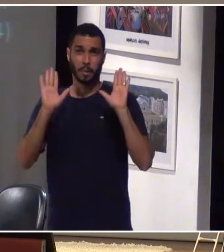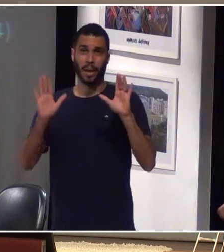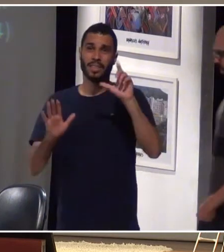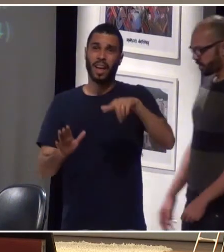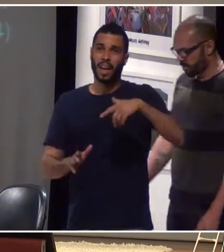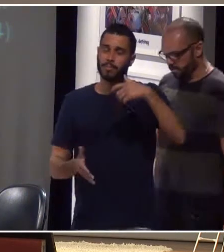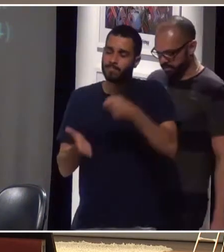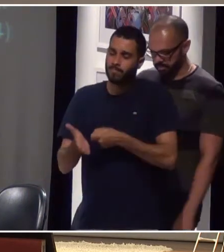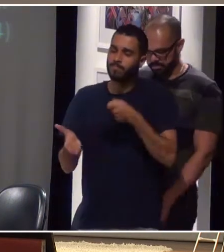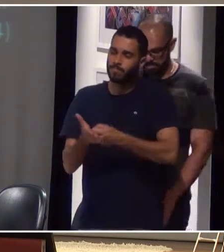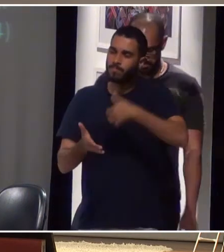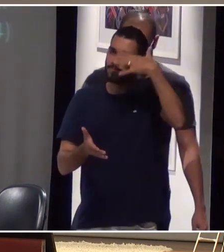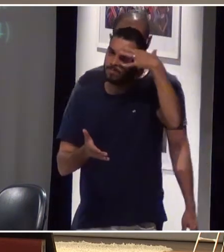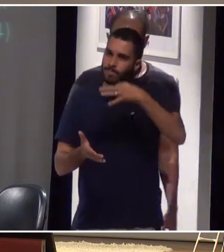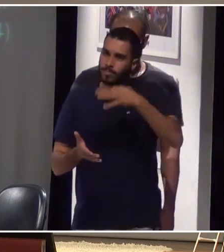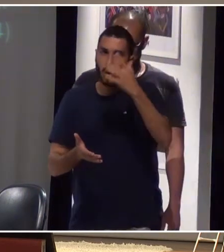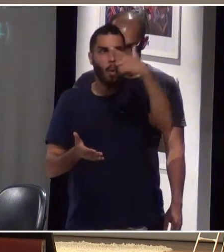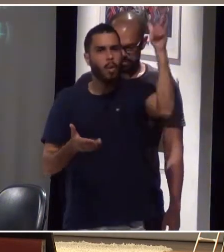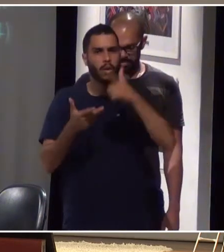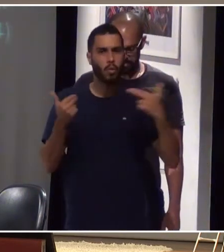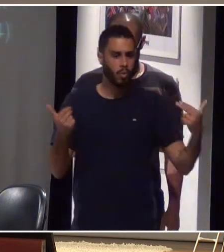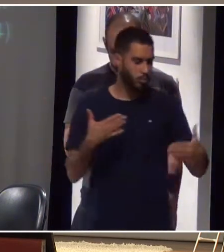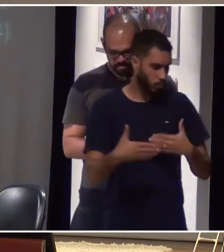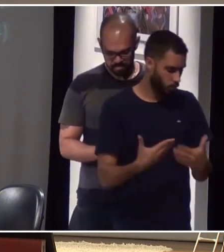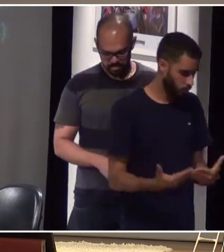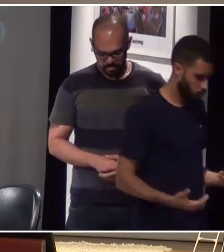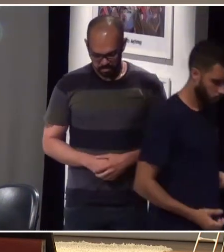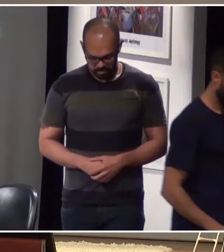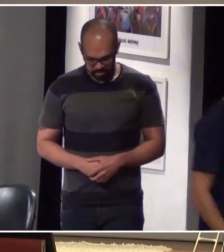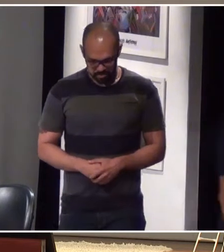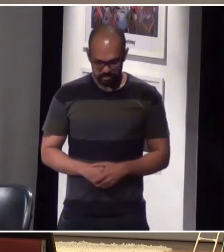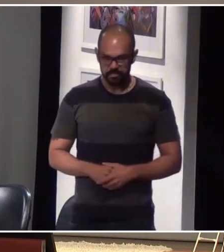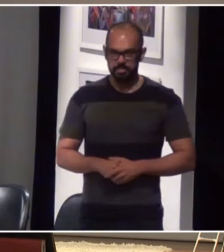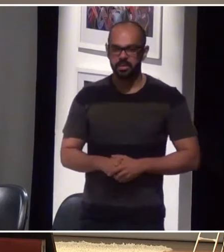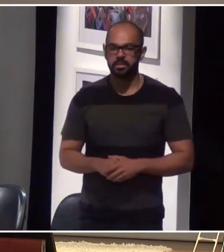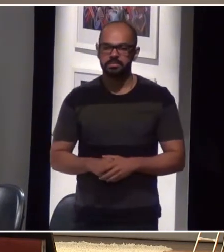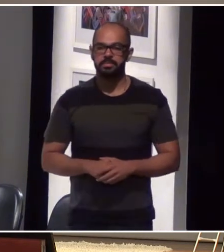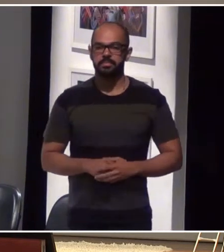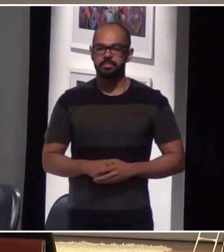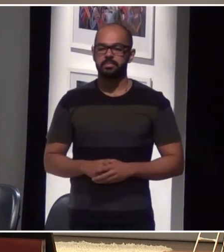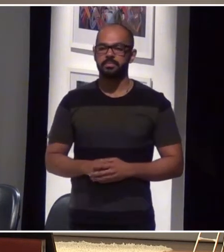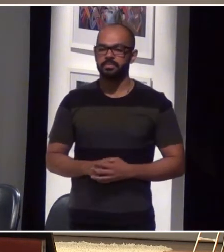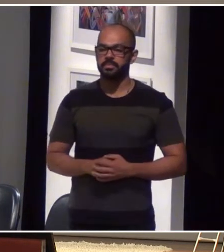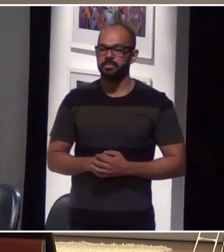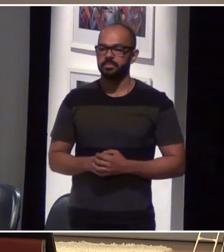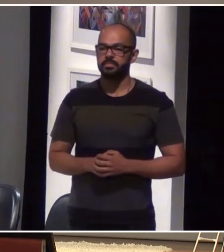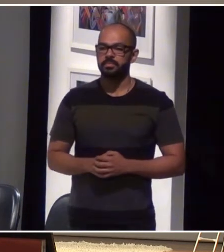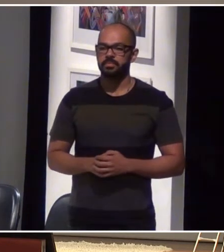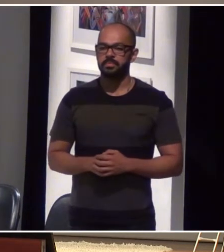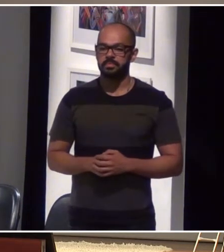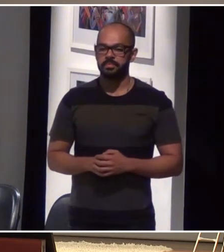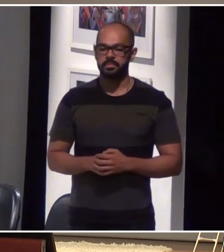mais de tentar entender, então, que outras coisas isso vai fazendo surgir.